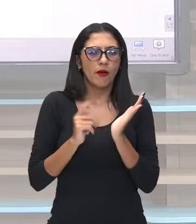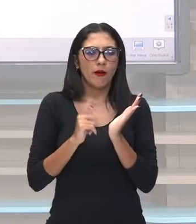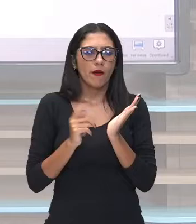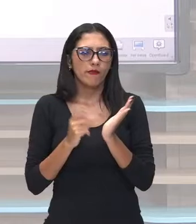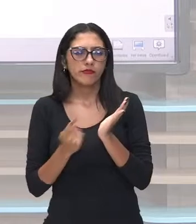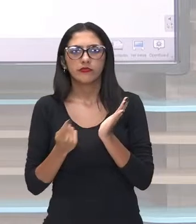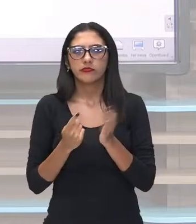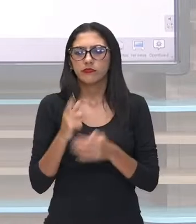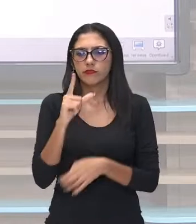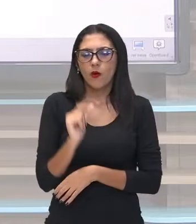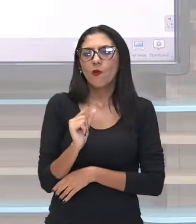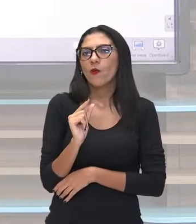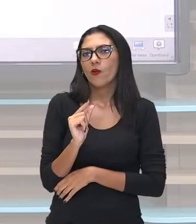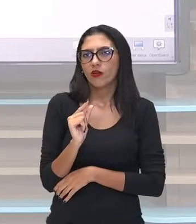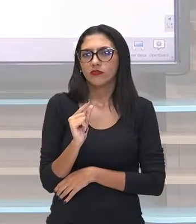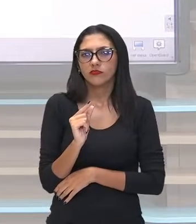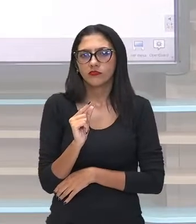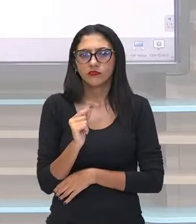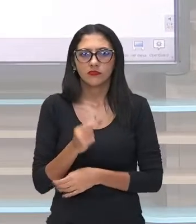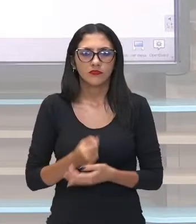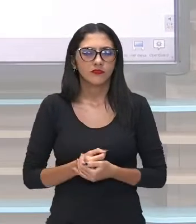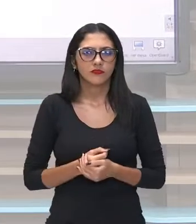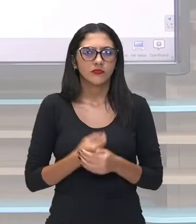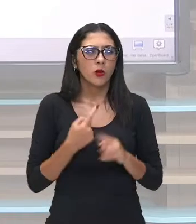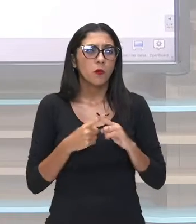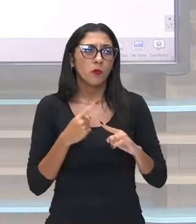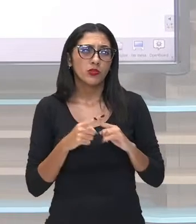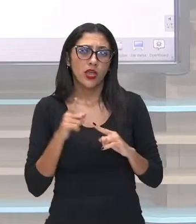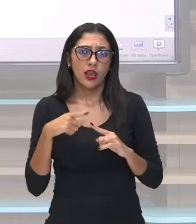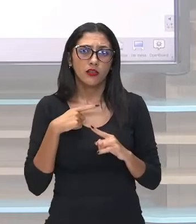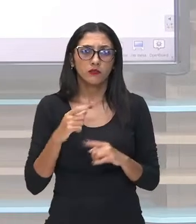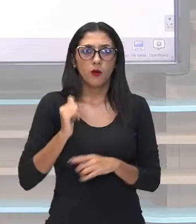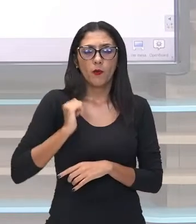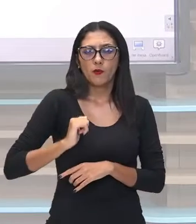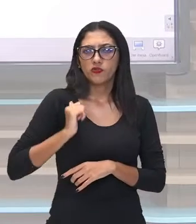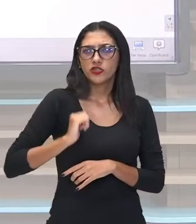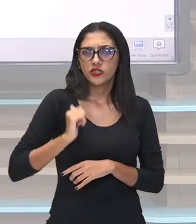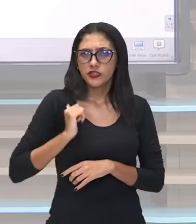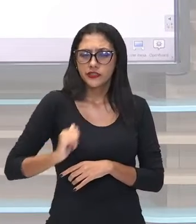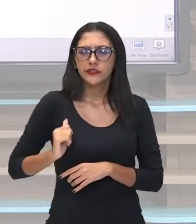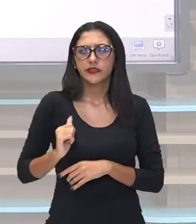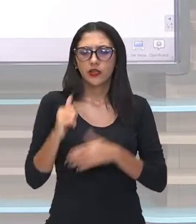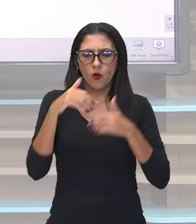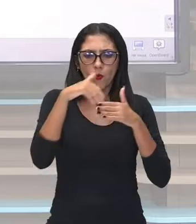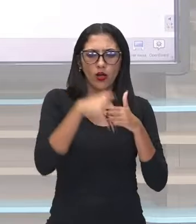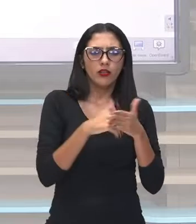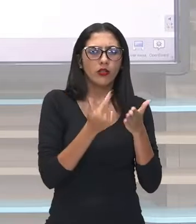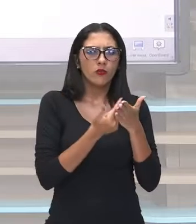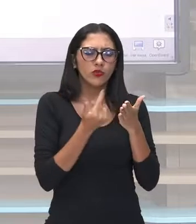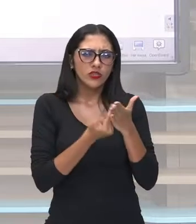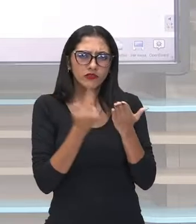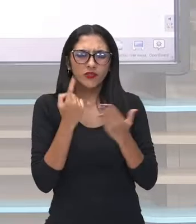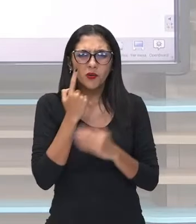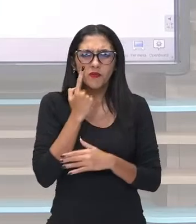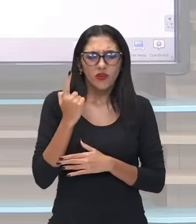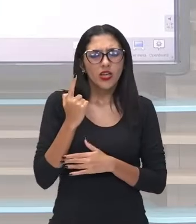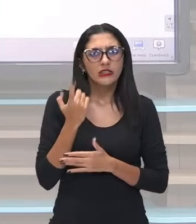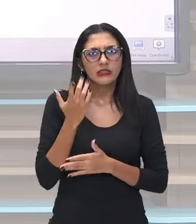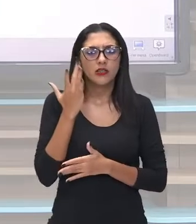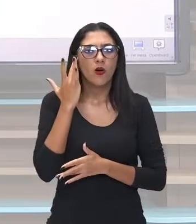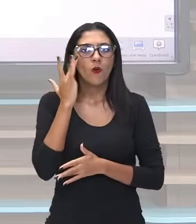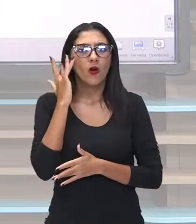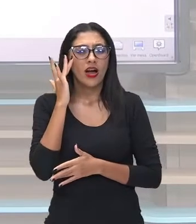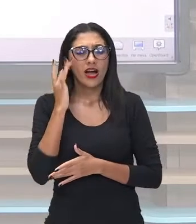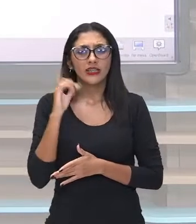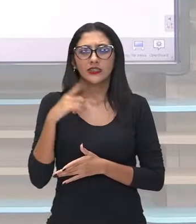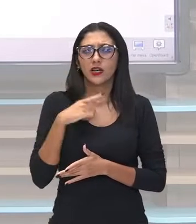posso deduzir? Porque ela está com a mochila ali, está com material. A gente pode achar que ela